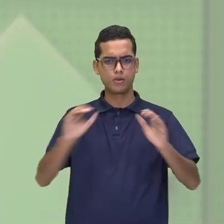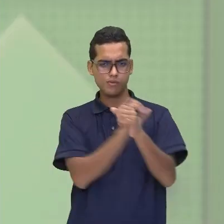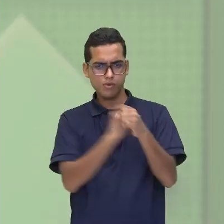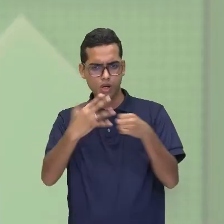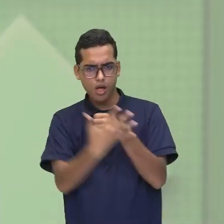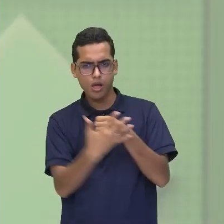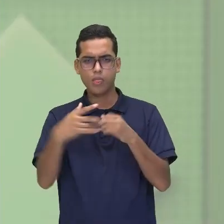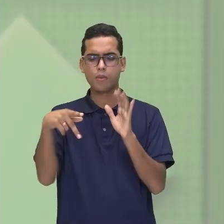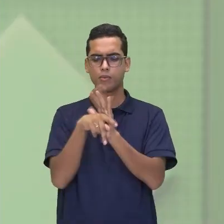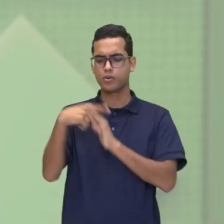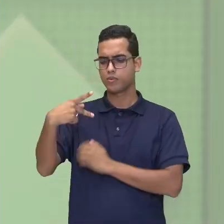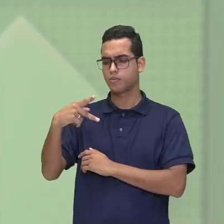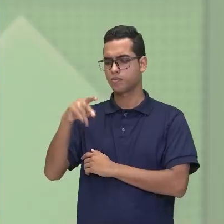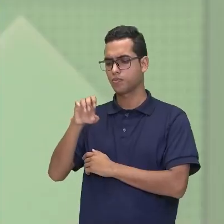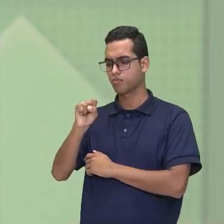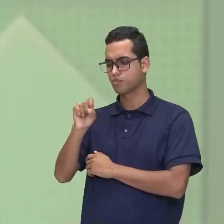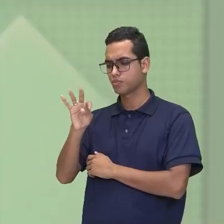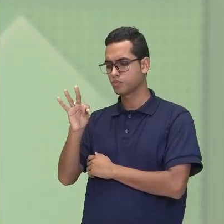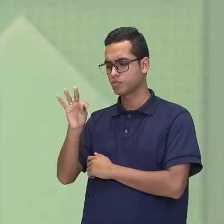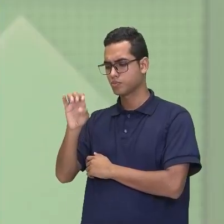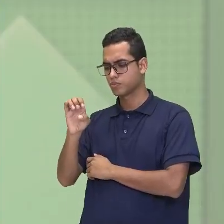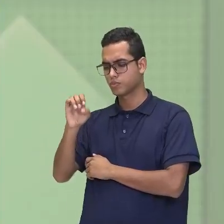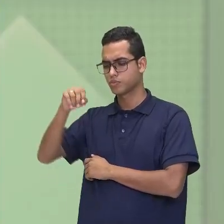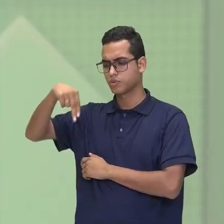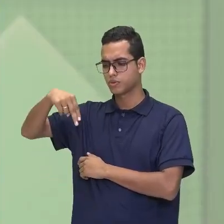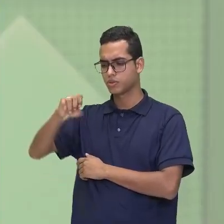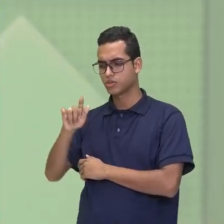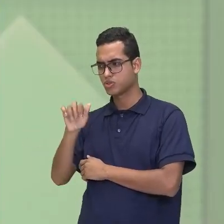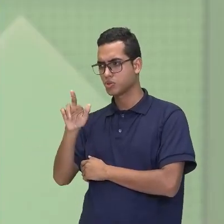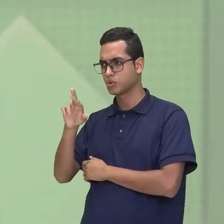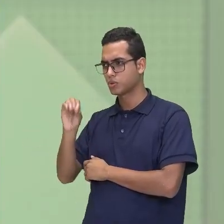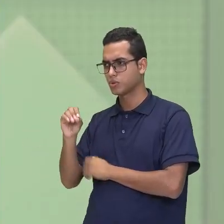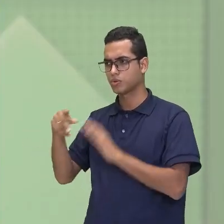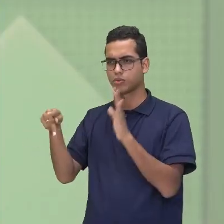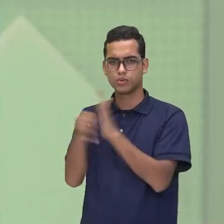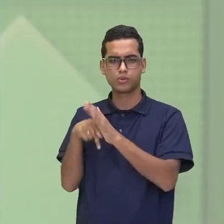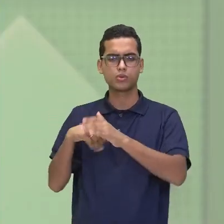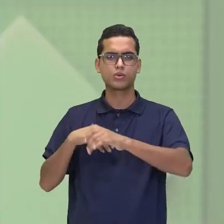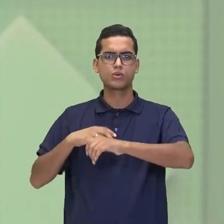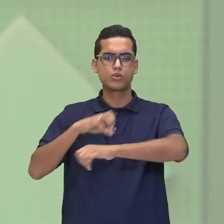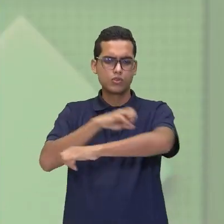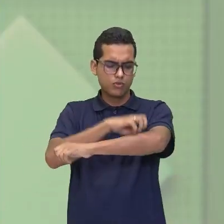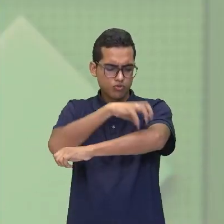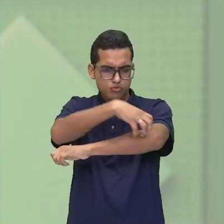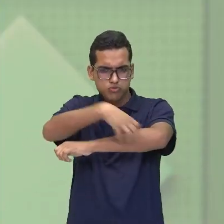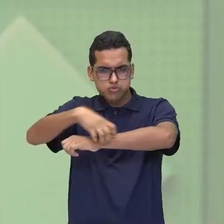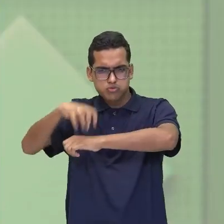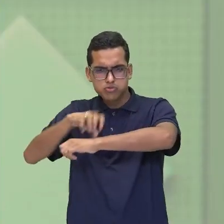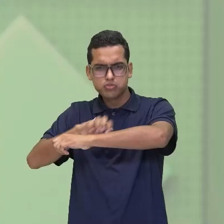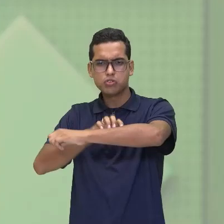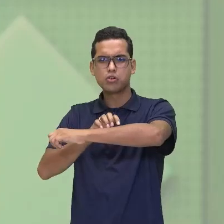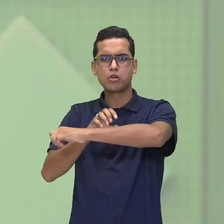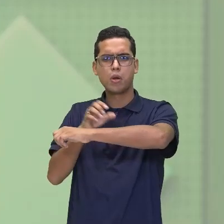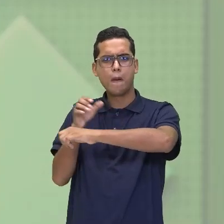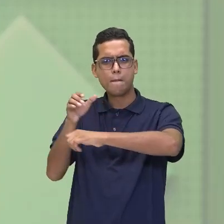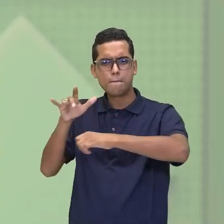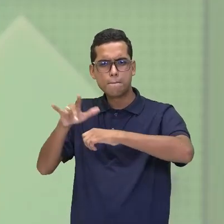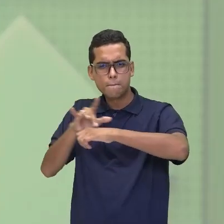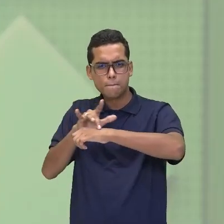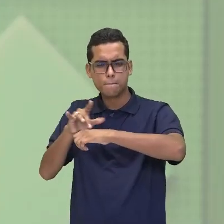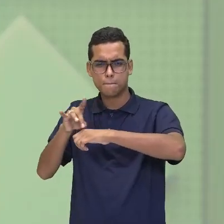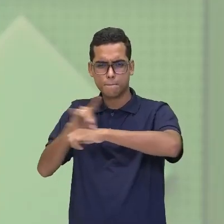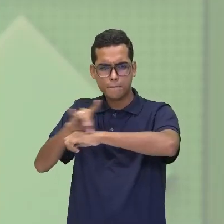Covid-19. E essa peste, também chamada de peste bubônica, né, atingiu muitas pessoas, né, num período aí